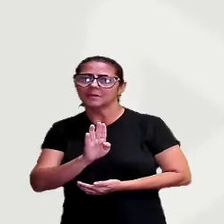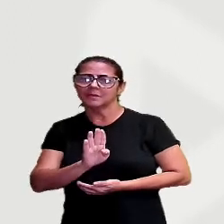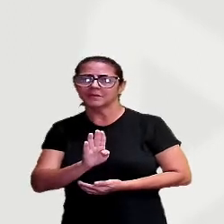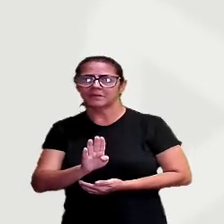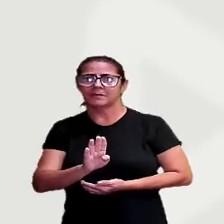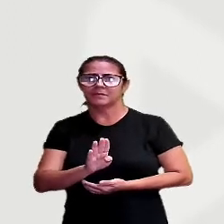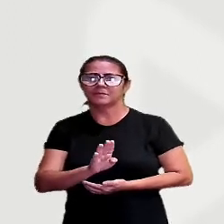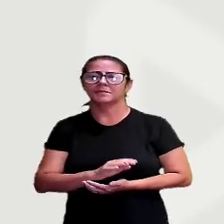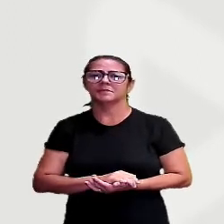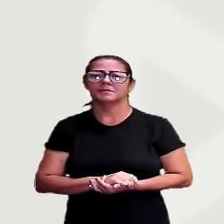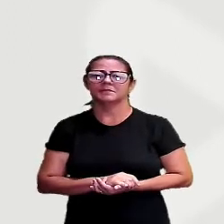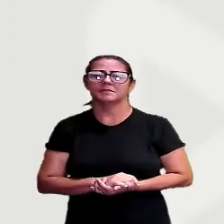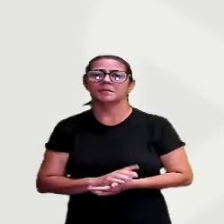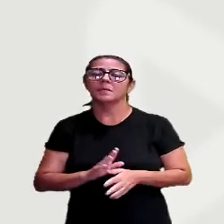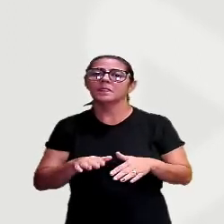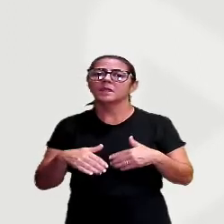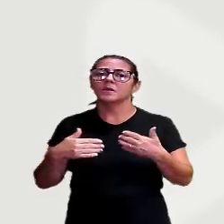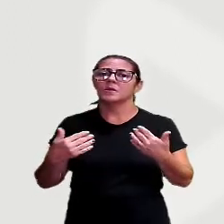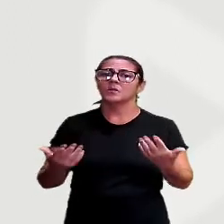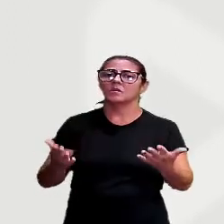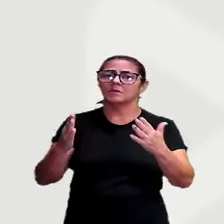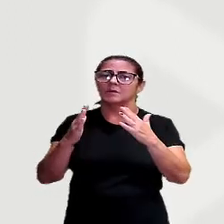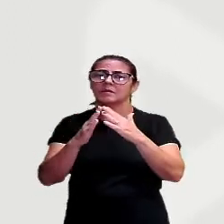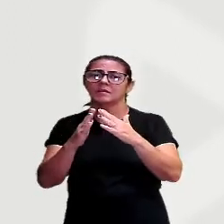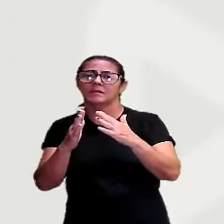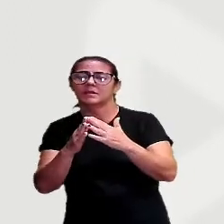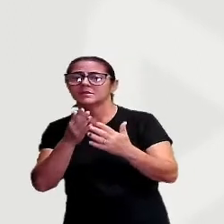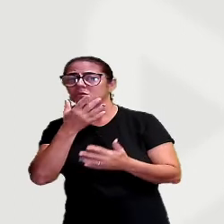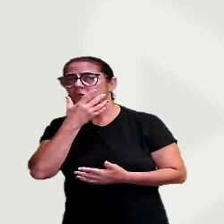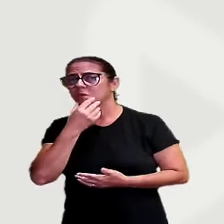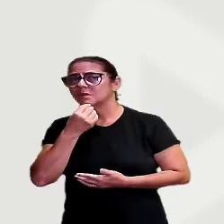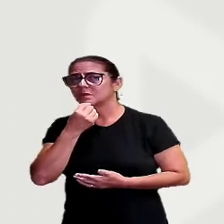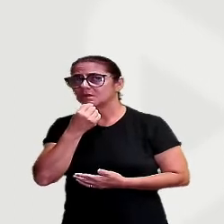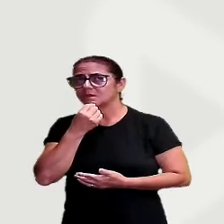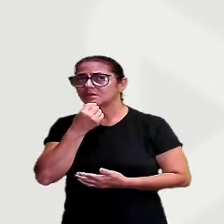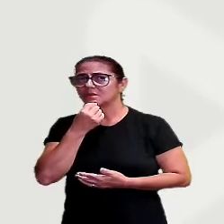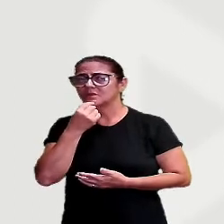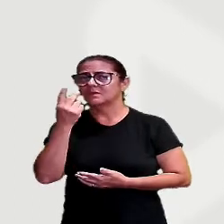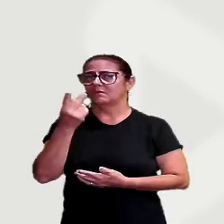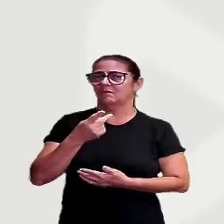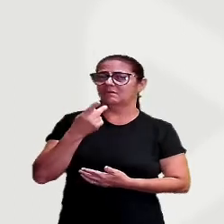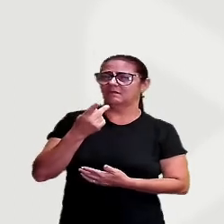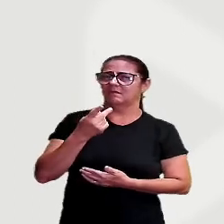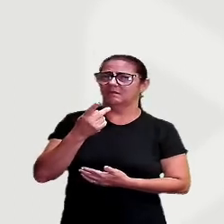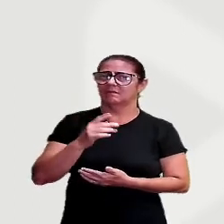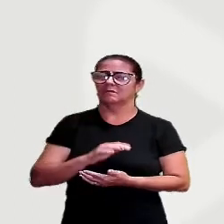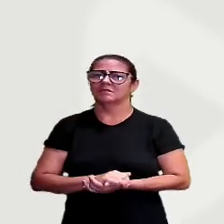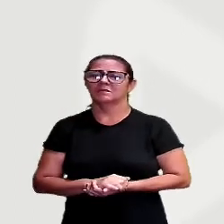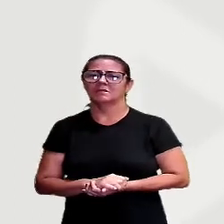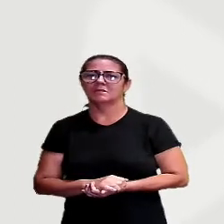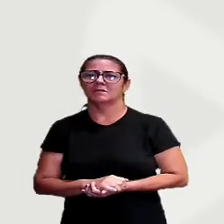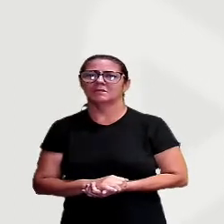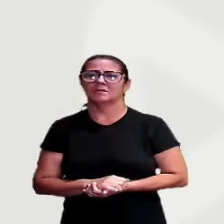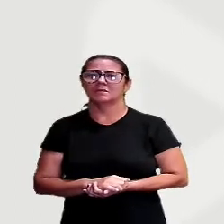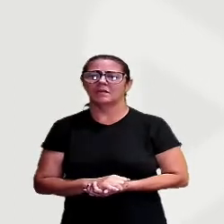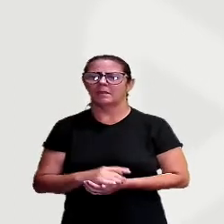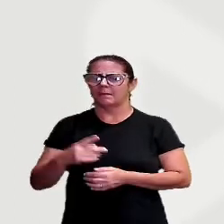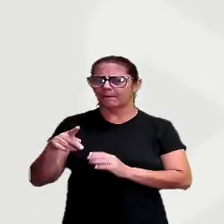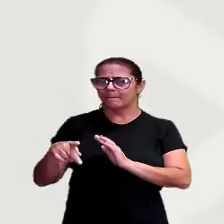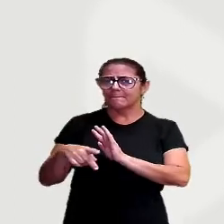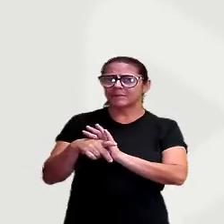John refers to? Qual é a casa que o John, aí o garoto, ele está se referindo? His own house, ou seja, a